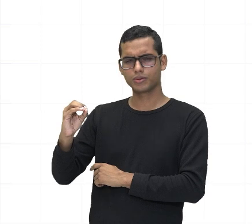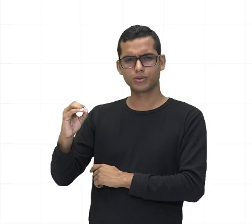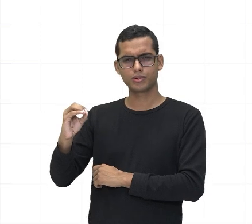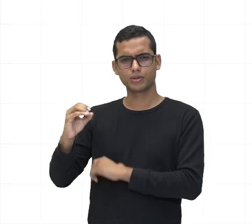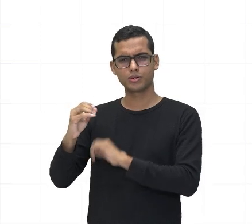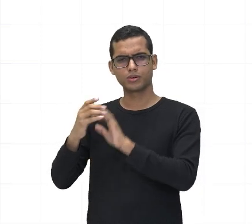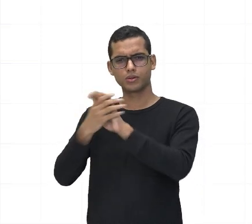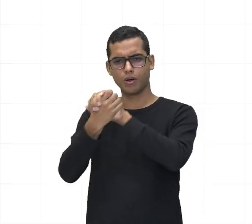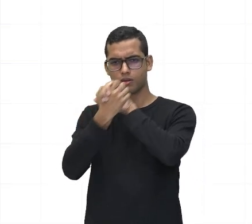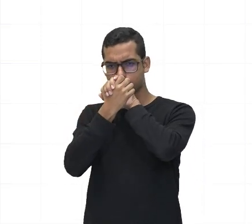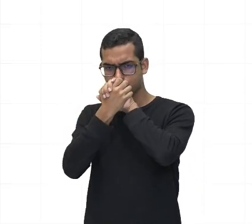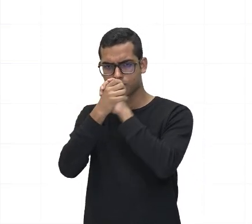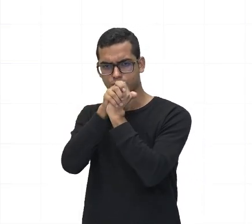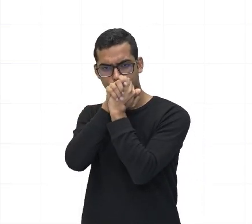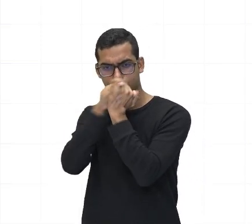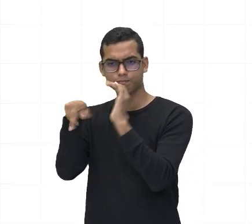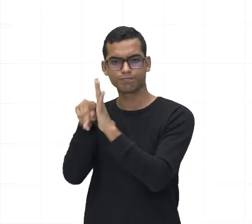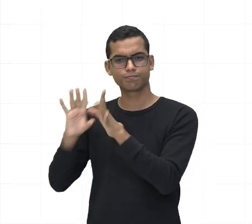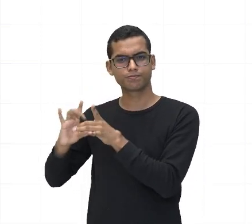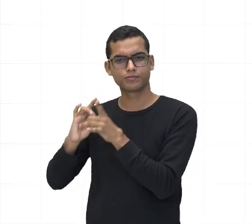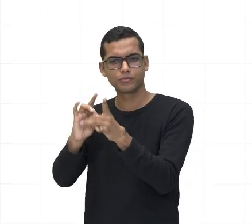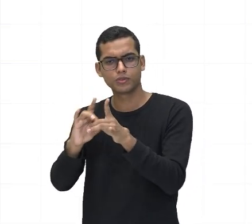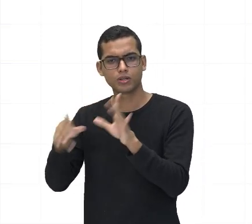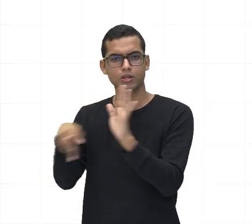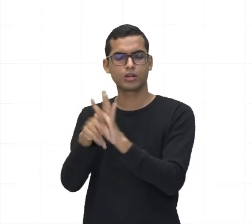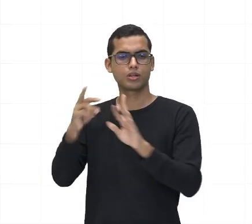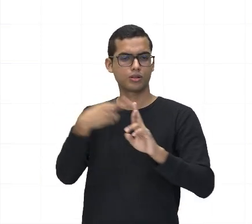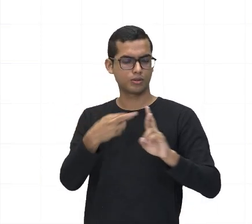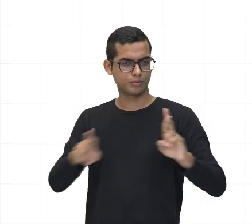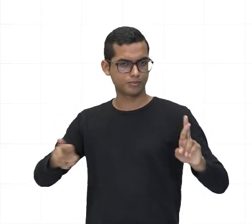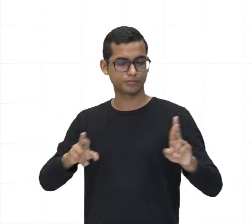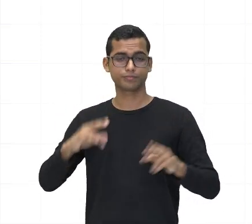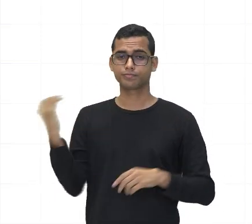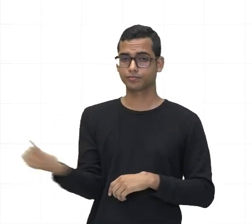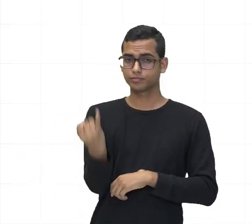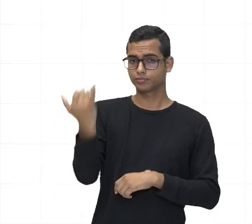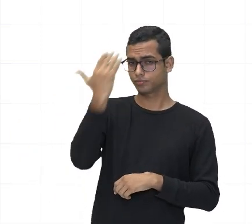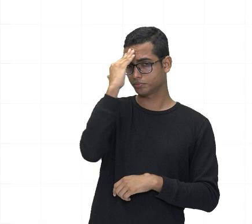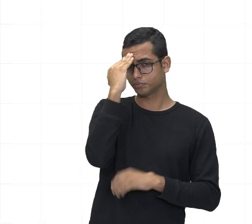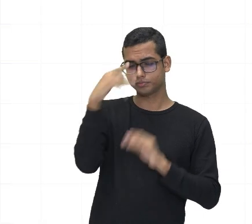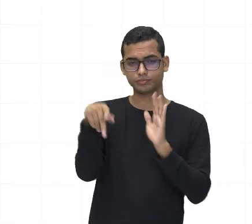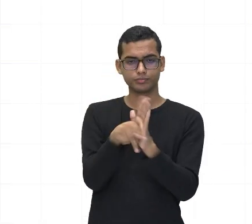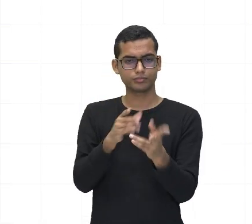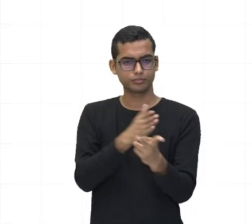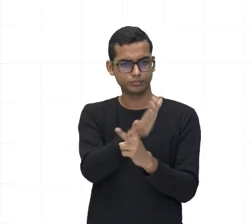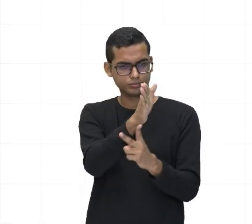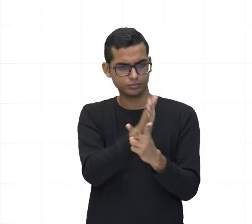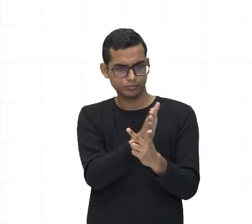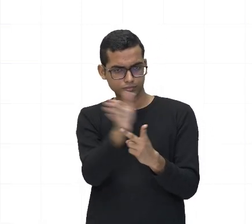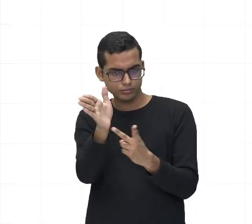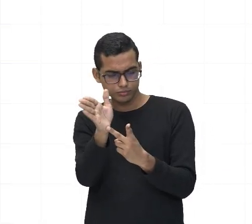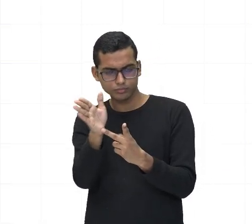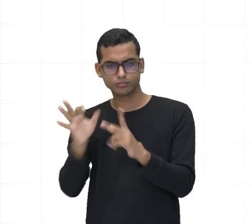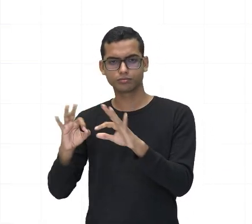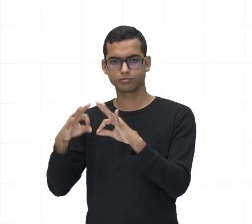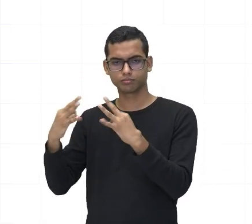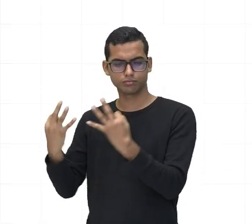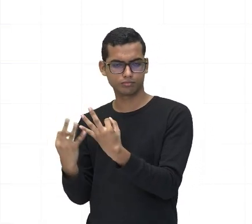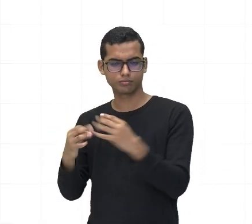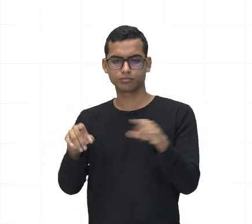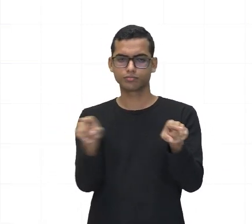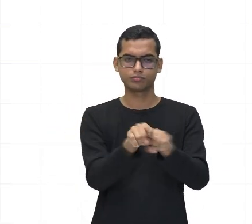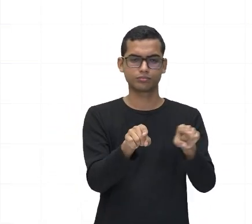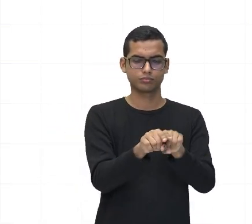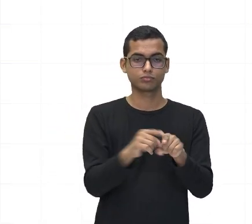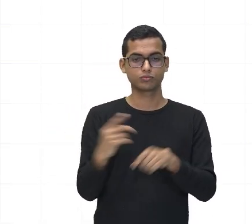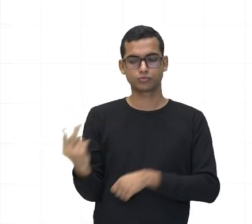do contexto religioso. É importante a gente entender que eles têm esses dois conceitos, têm essas duas ideias,